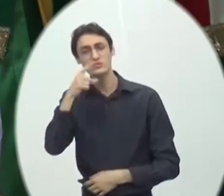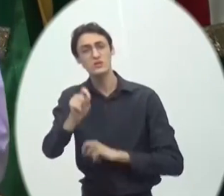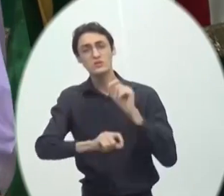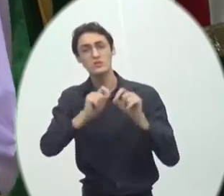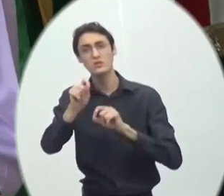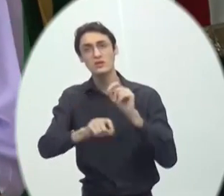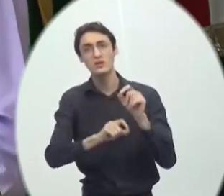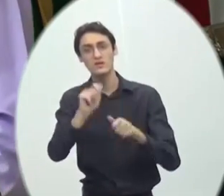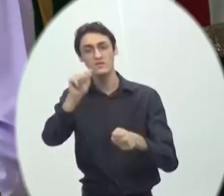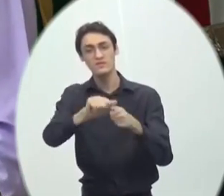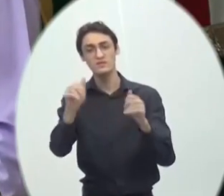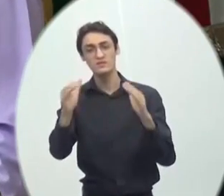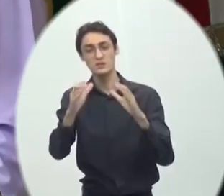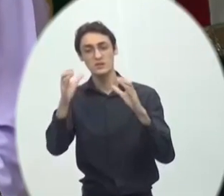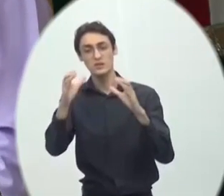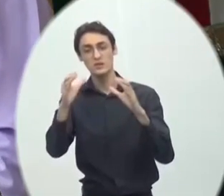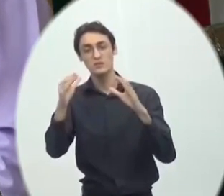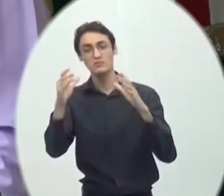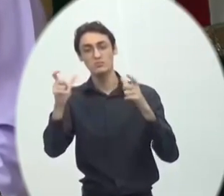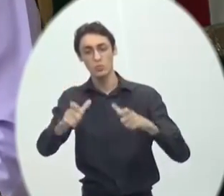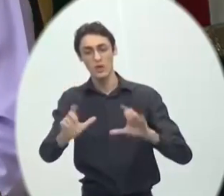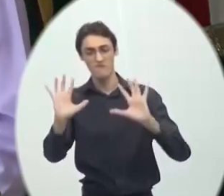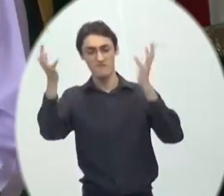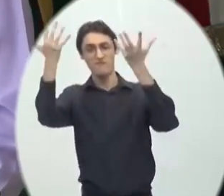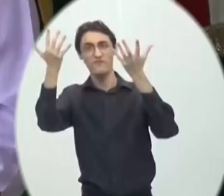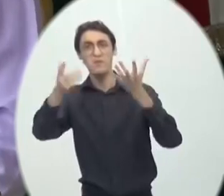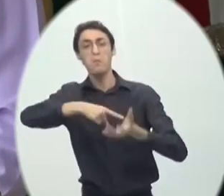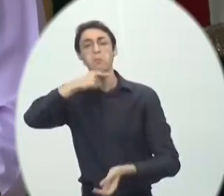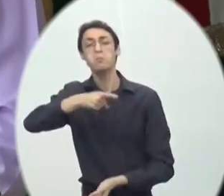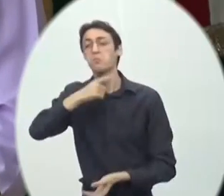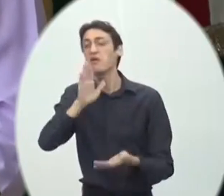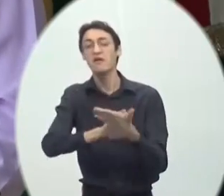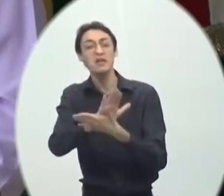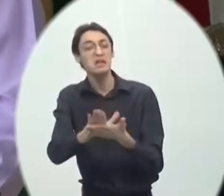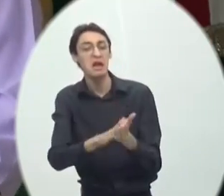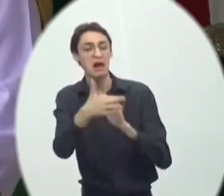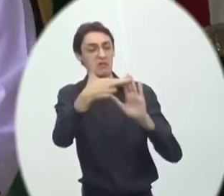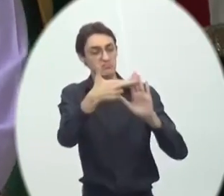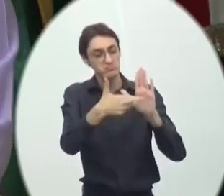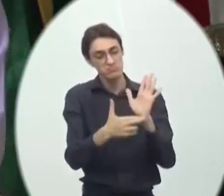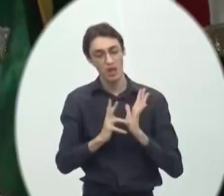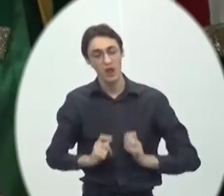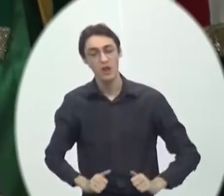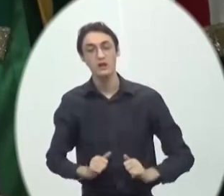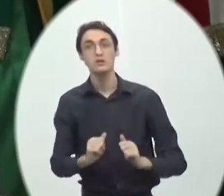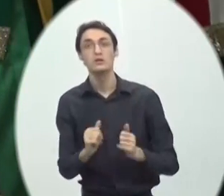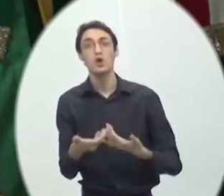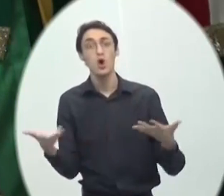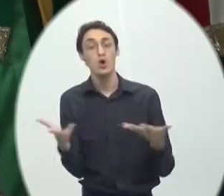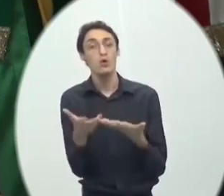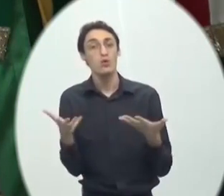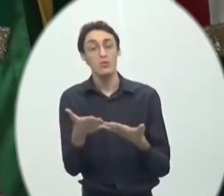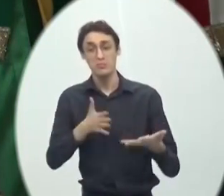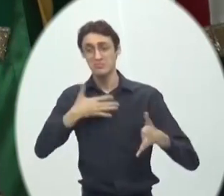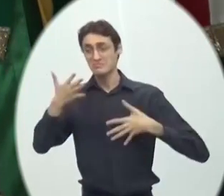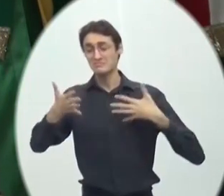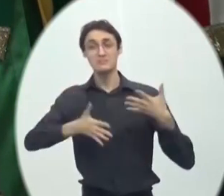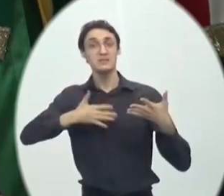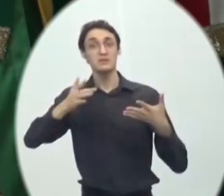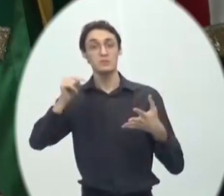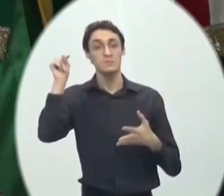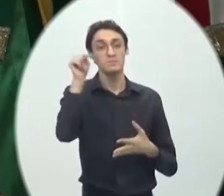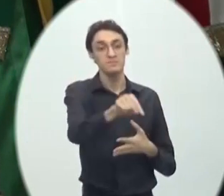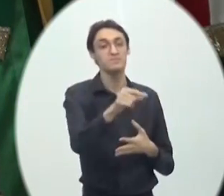os eventos com protocolo, com higienização. Hoje foi desesperador uma situação